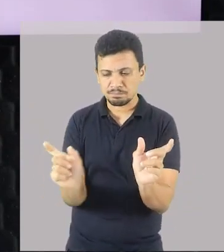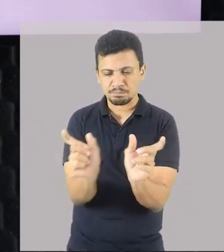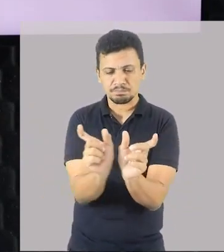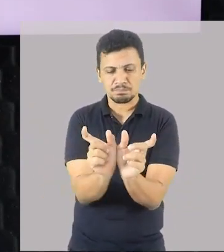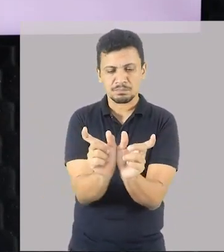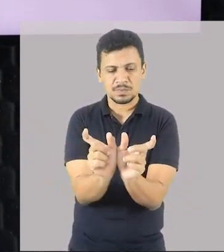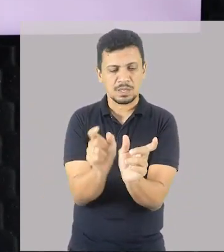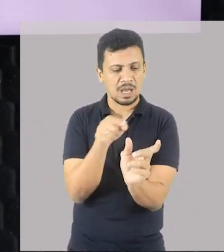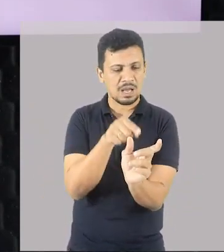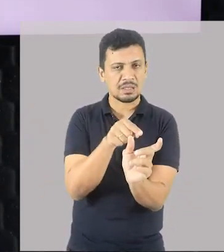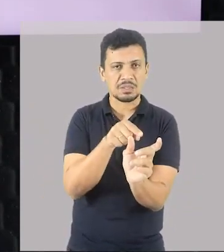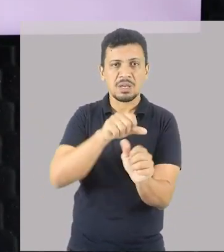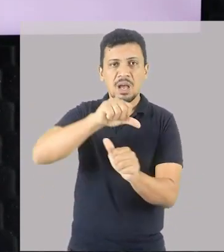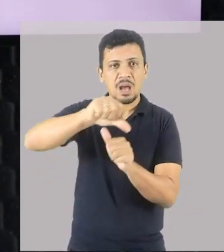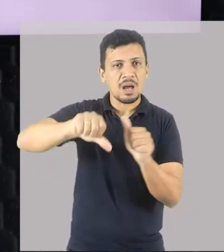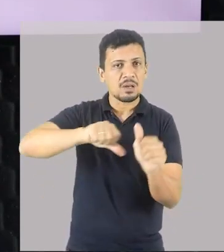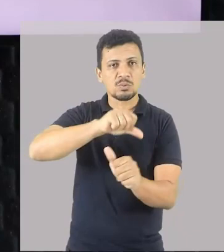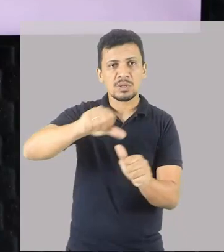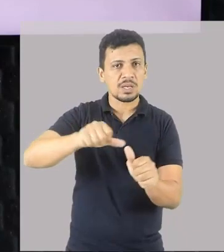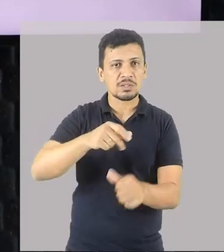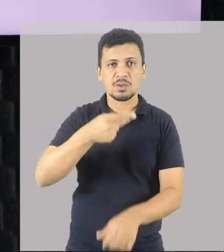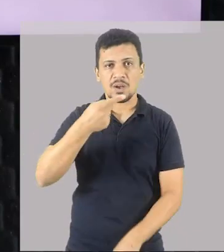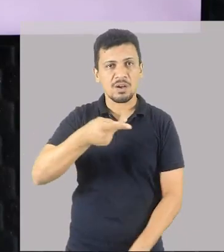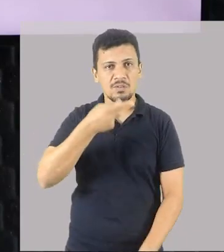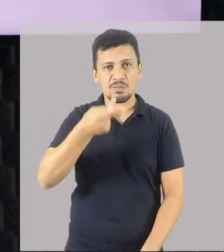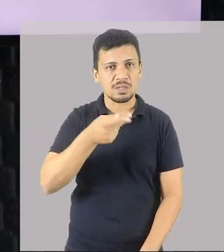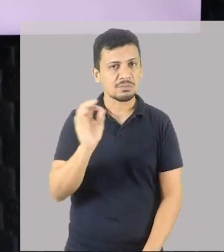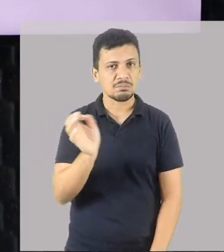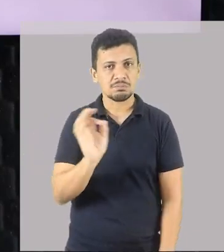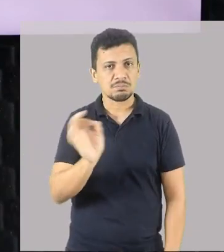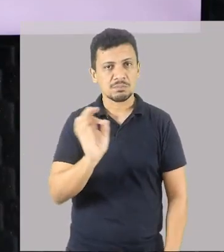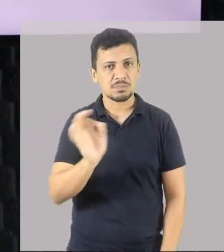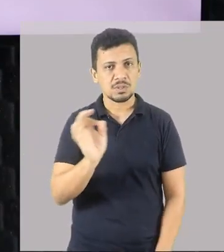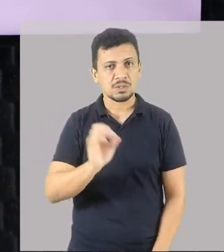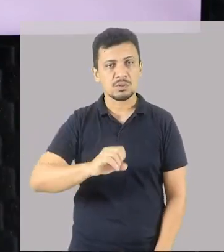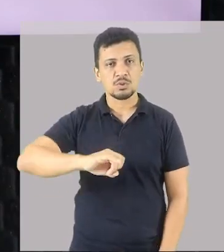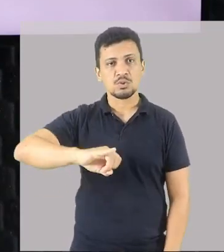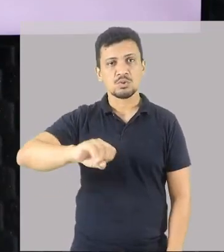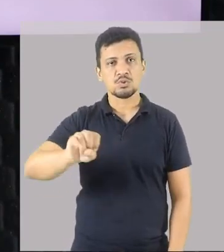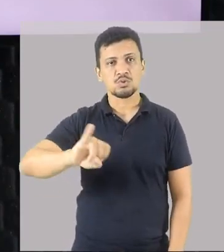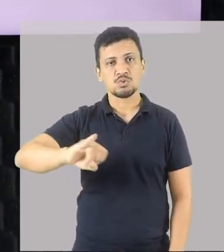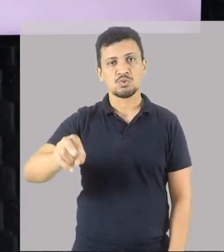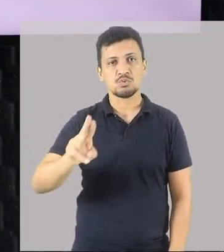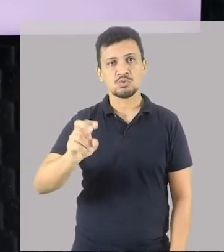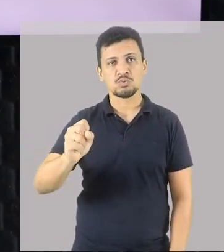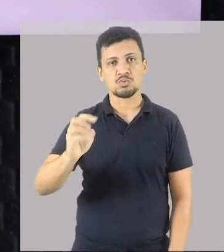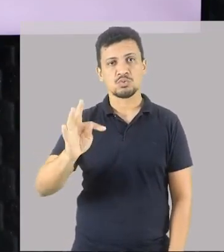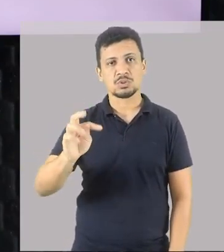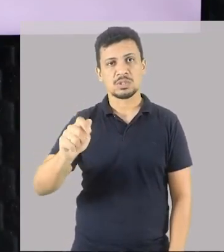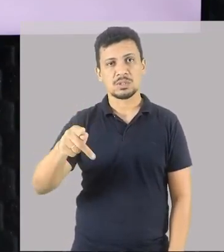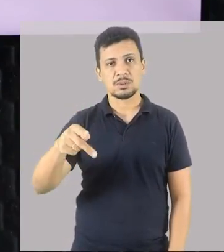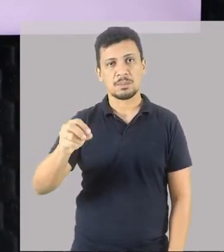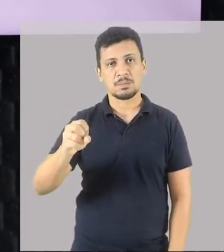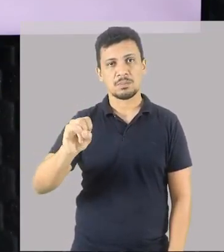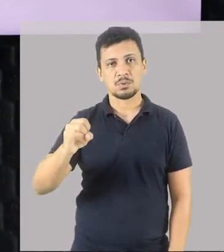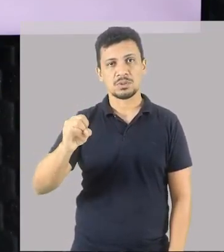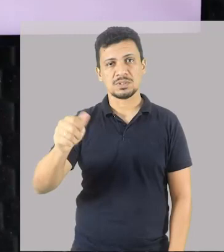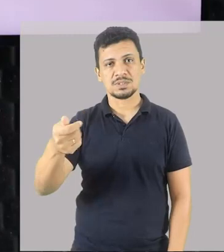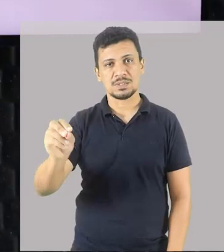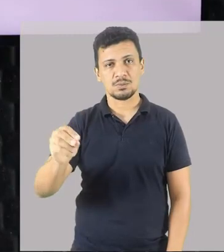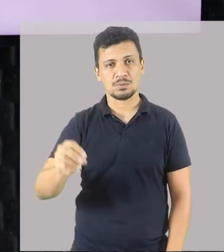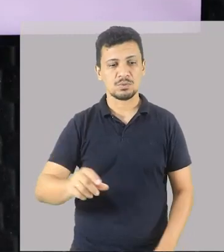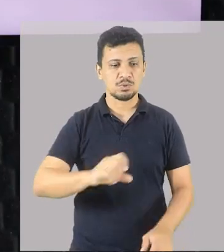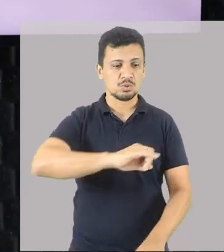e não há alteração da pronúncia. O próprio nome justaposição é um exemplo de justaposição. É justa,